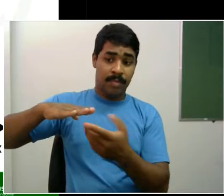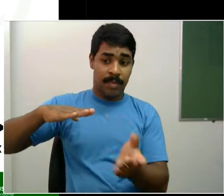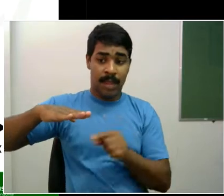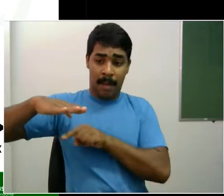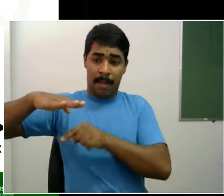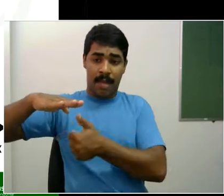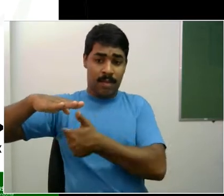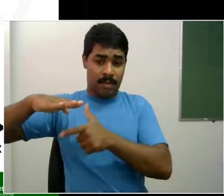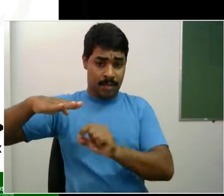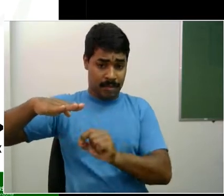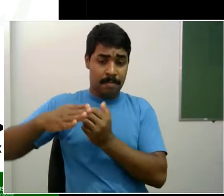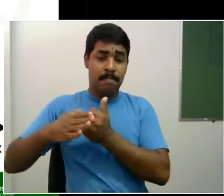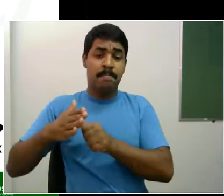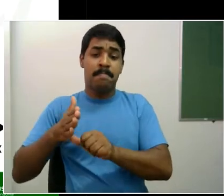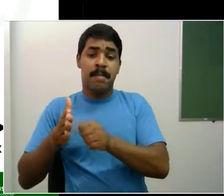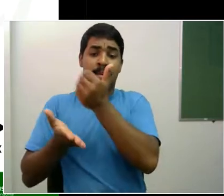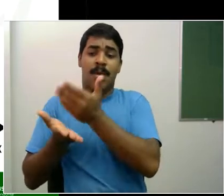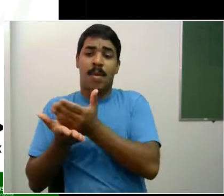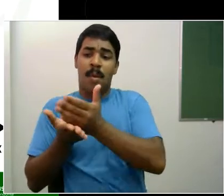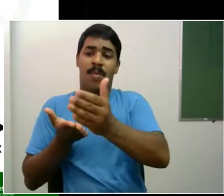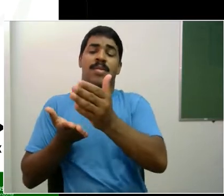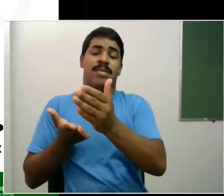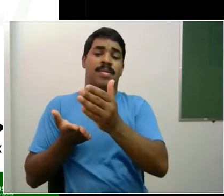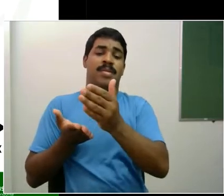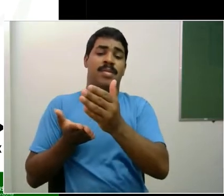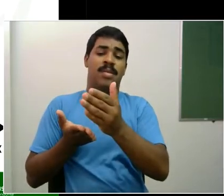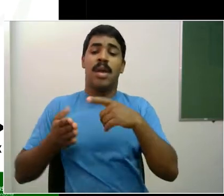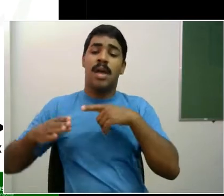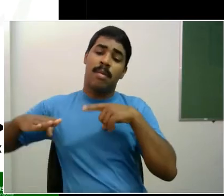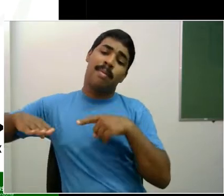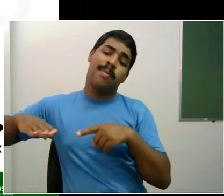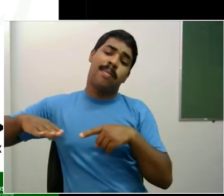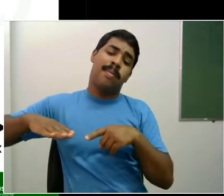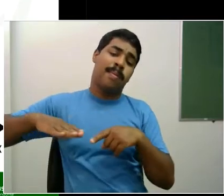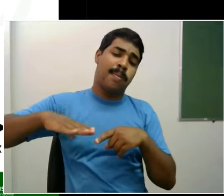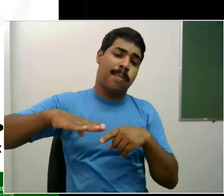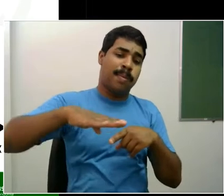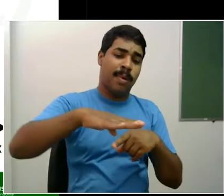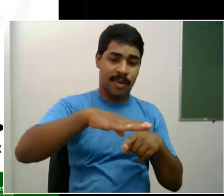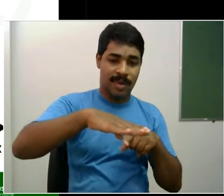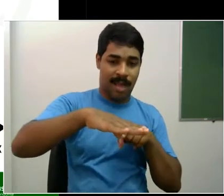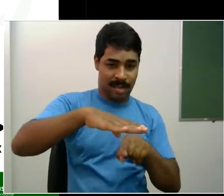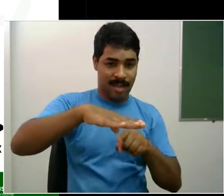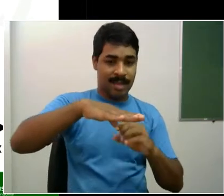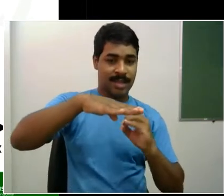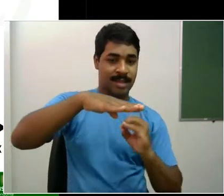menos 20 quilômetros. Depois, o carro passou na posição